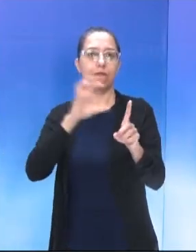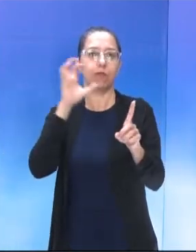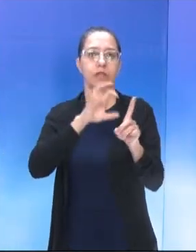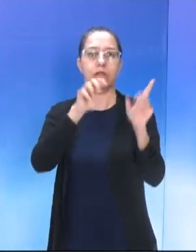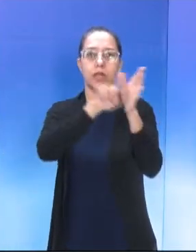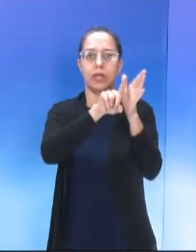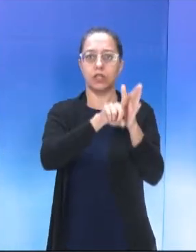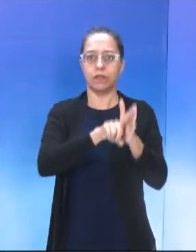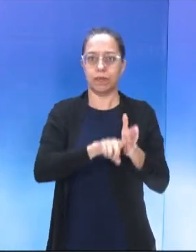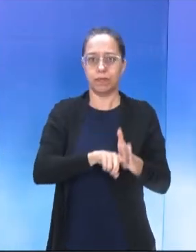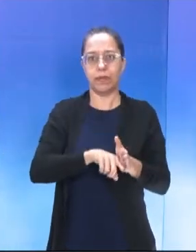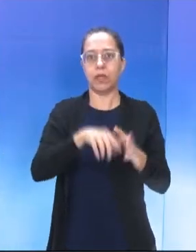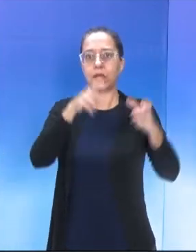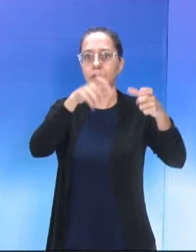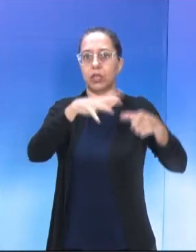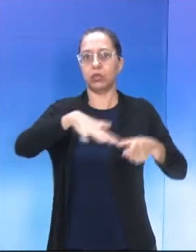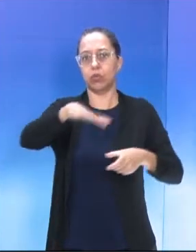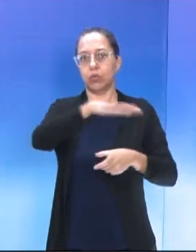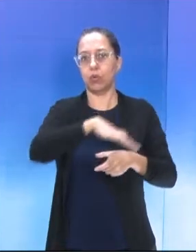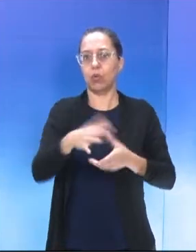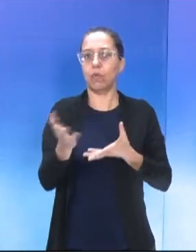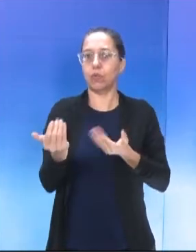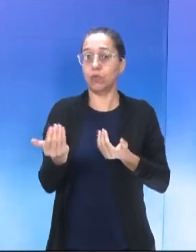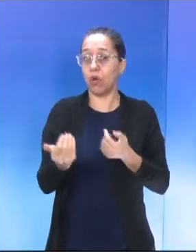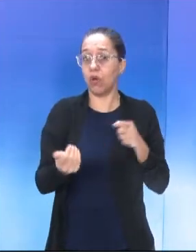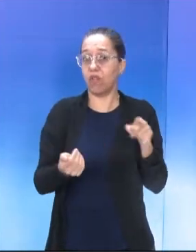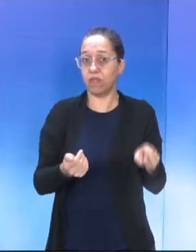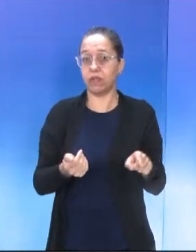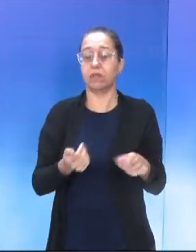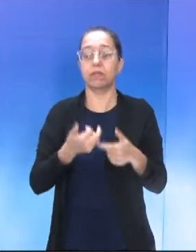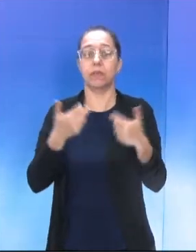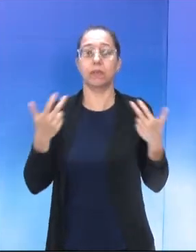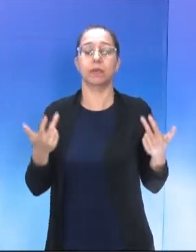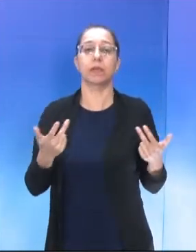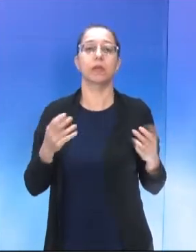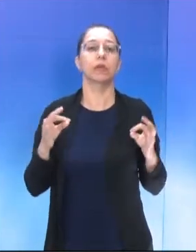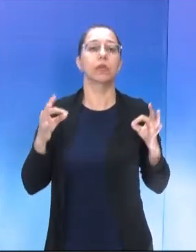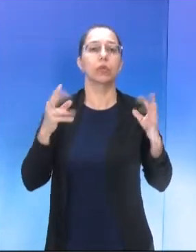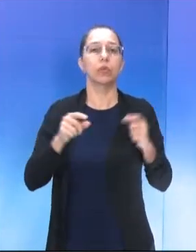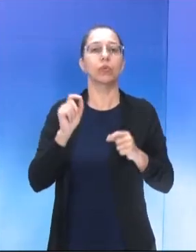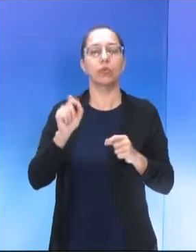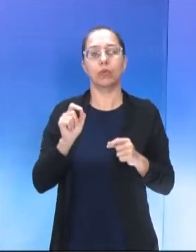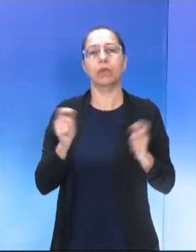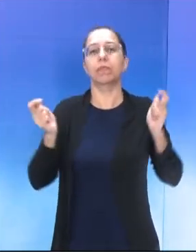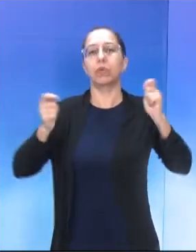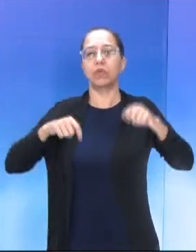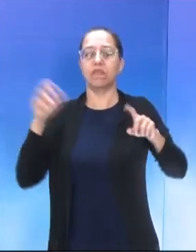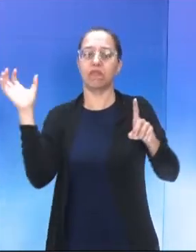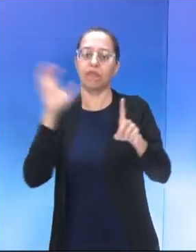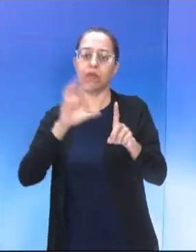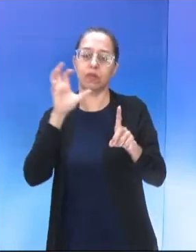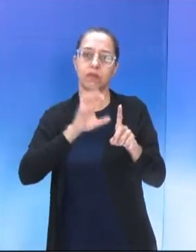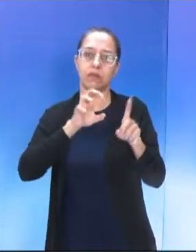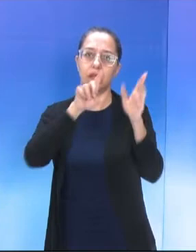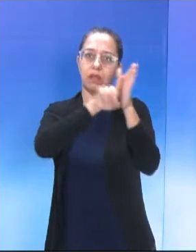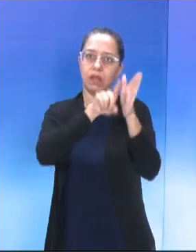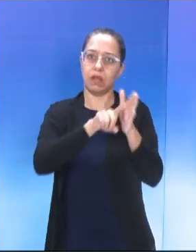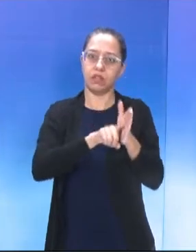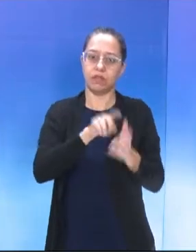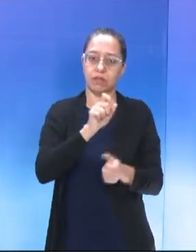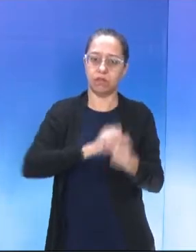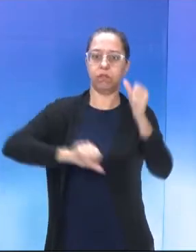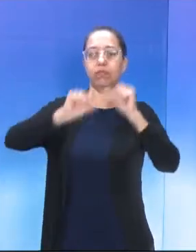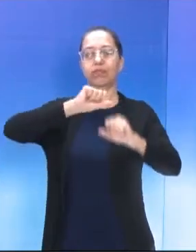de marginalidade aí, é que está à margem da lei. Tudo que está à margem da lei é que é marginal. Daí vem a palavra